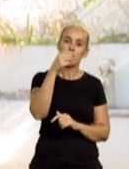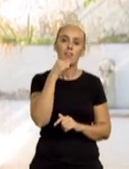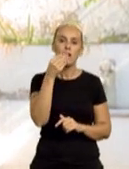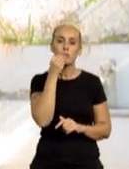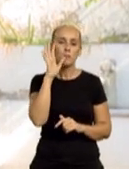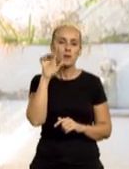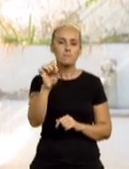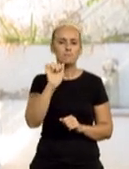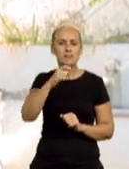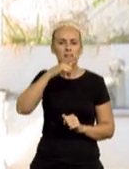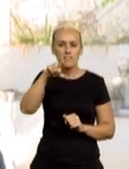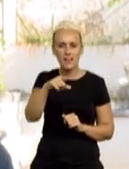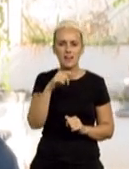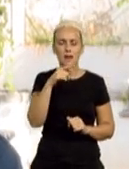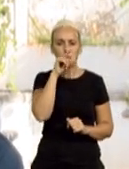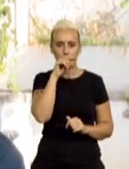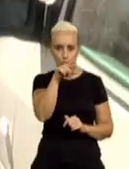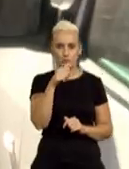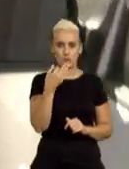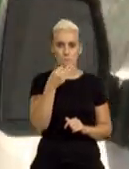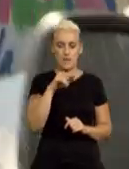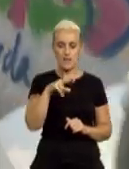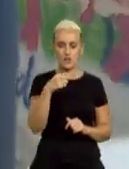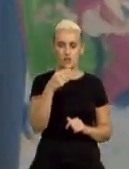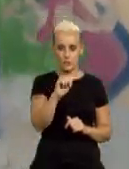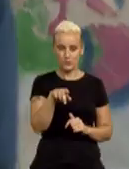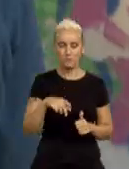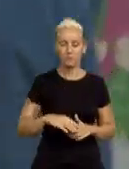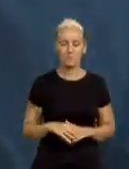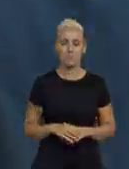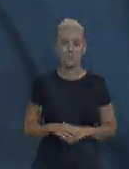ia almoçar à Tasca do Pinto, que é aqui mesmo em cima.